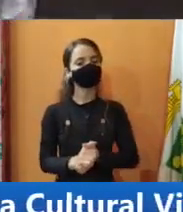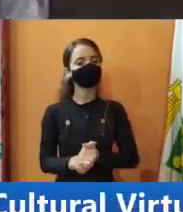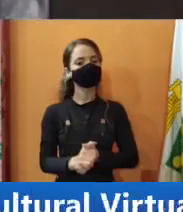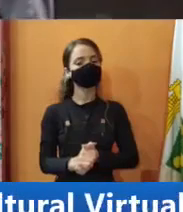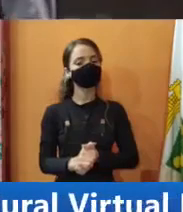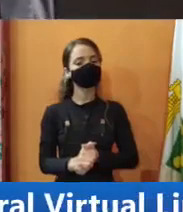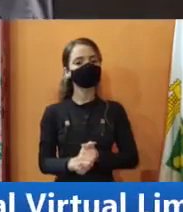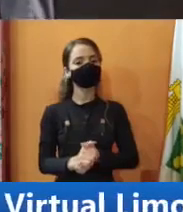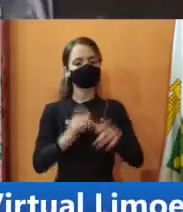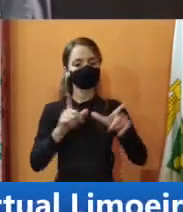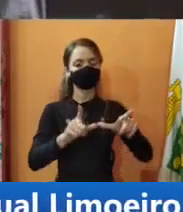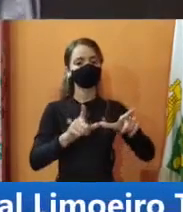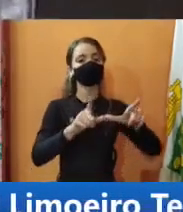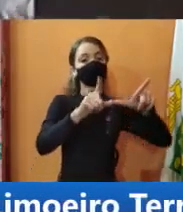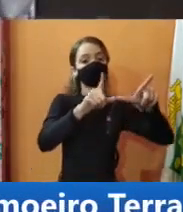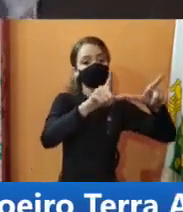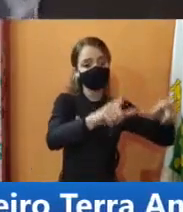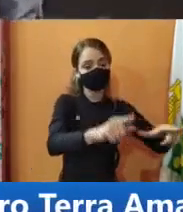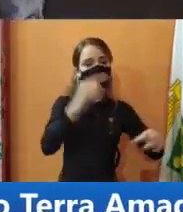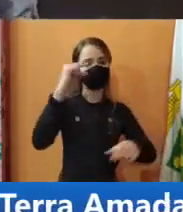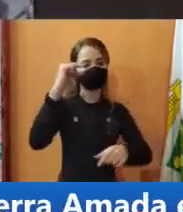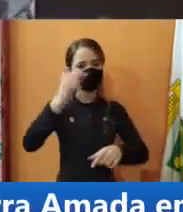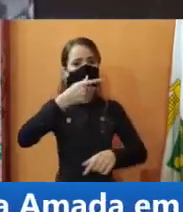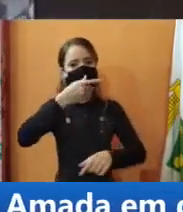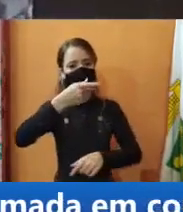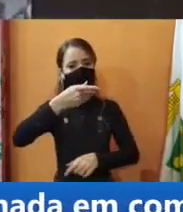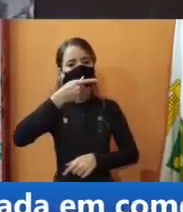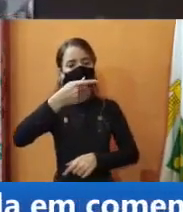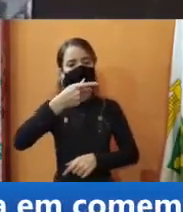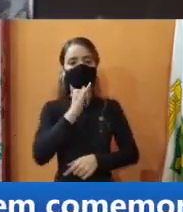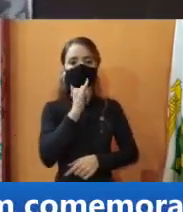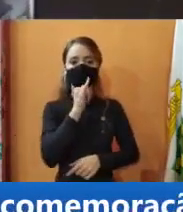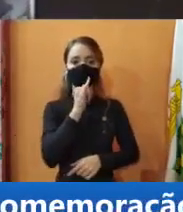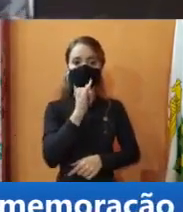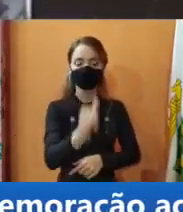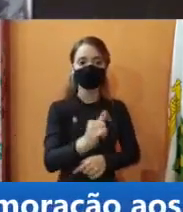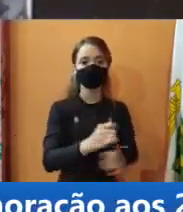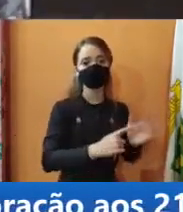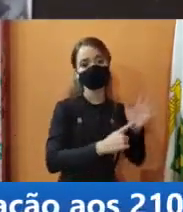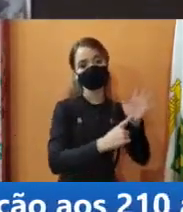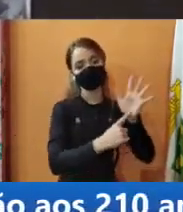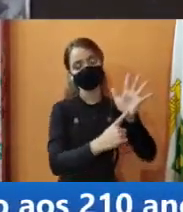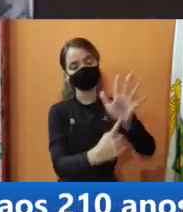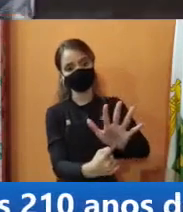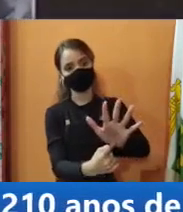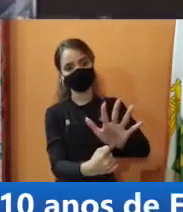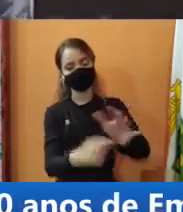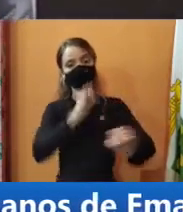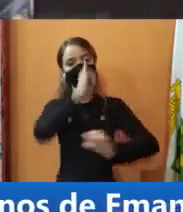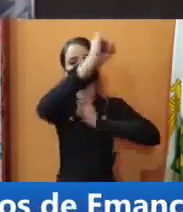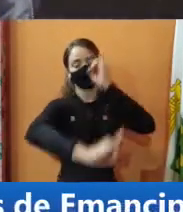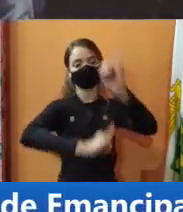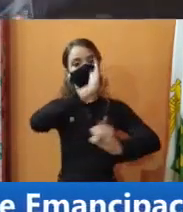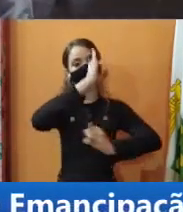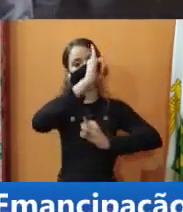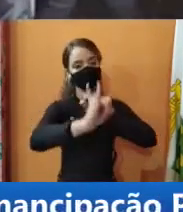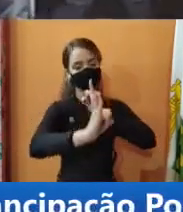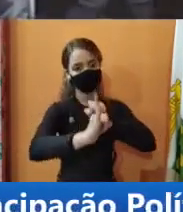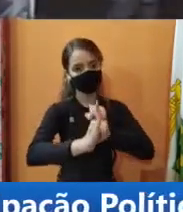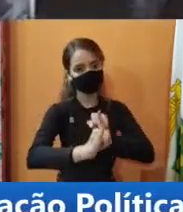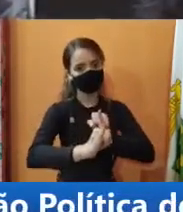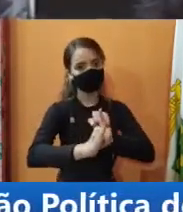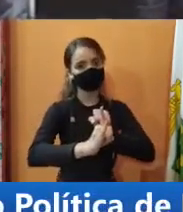torcer para as tuas mãos isso aí, fazer um pequeno comentário, dizer que essa mostra virtual, ela será